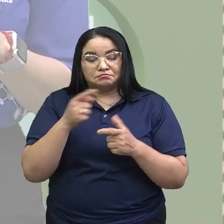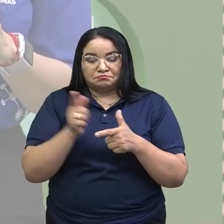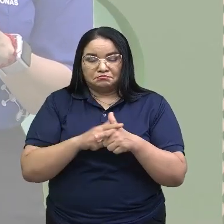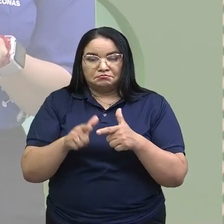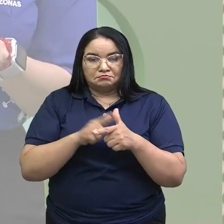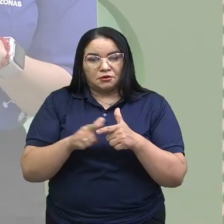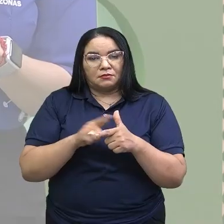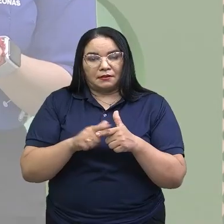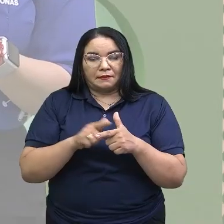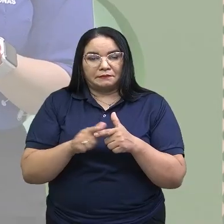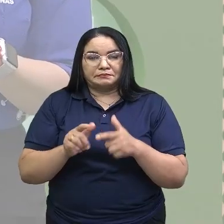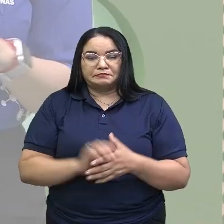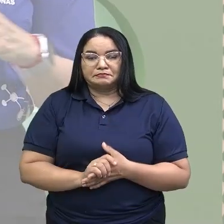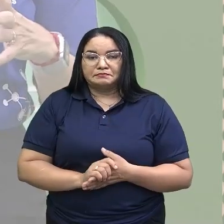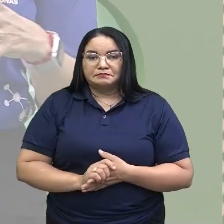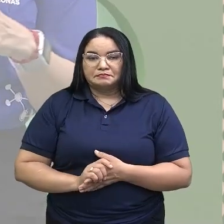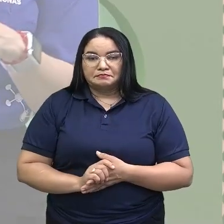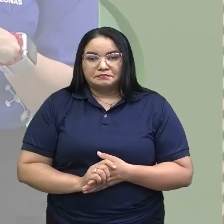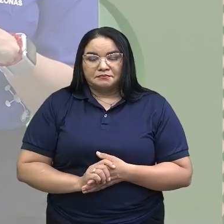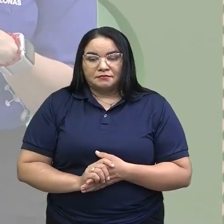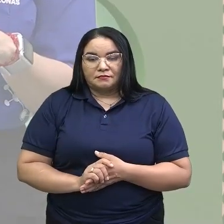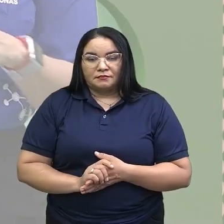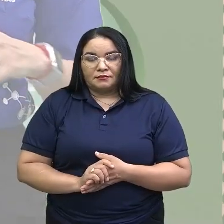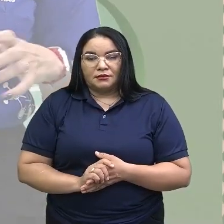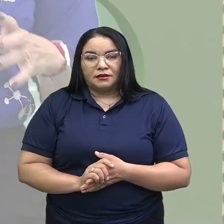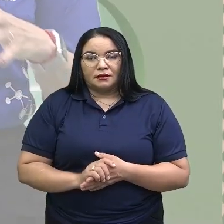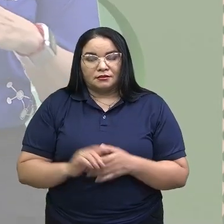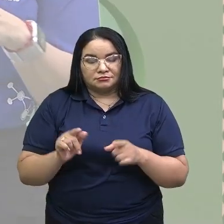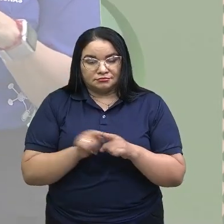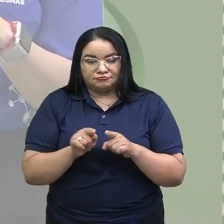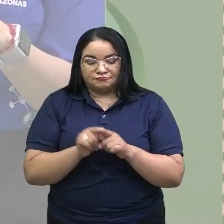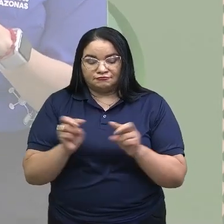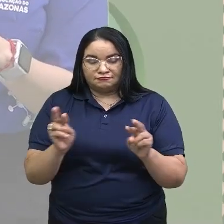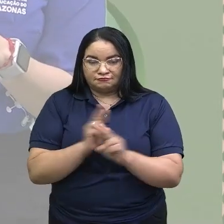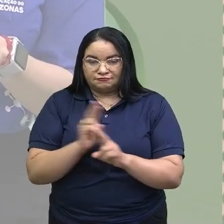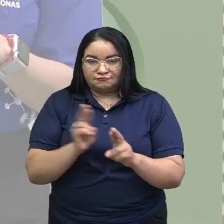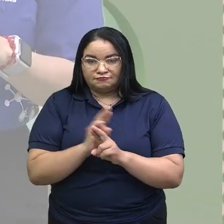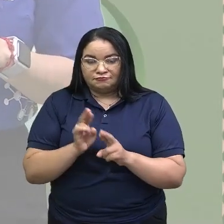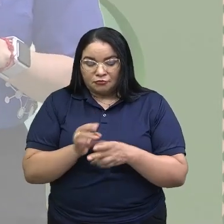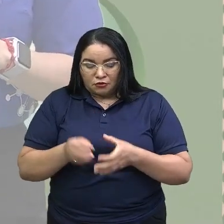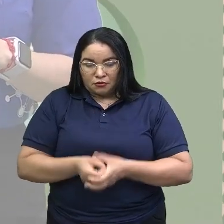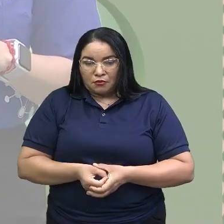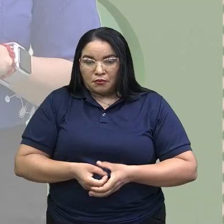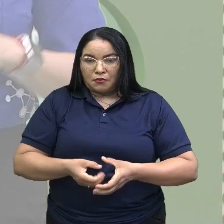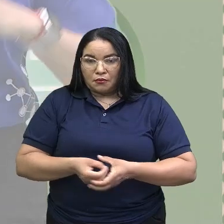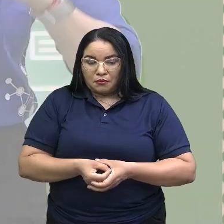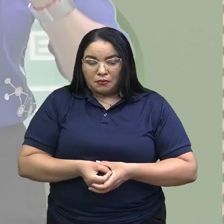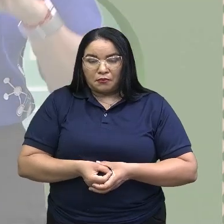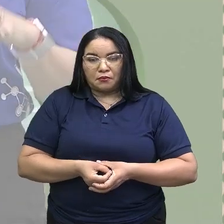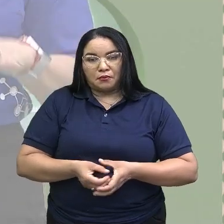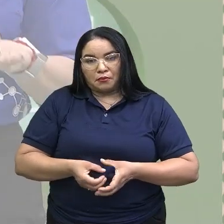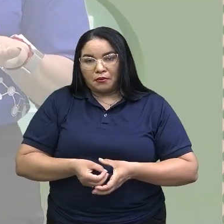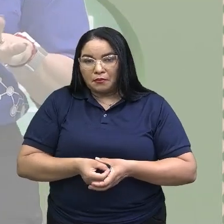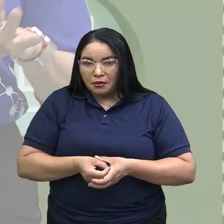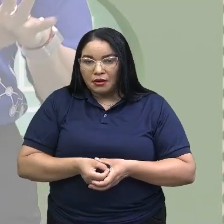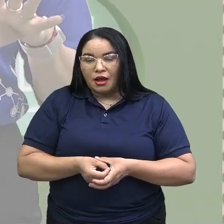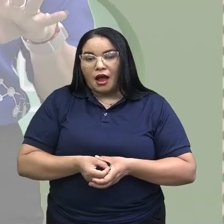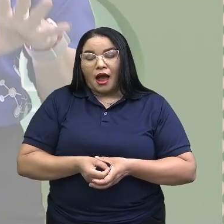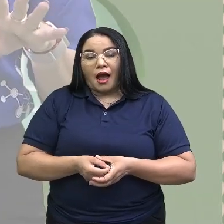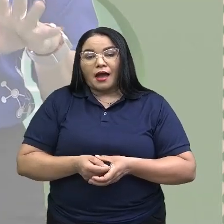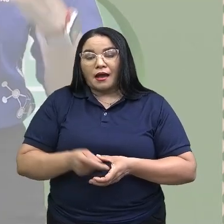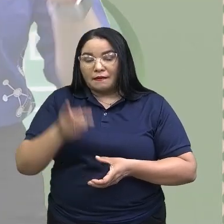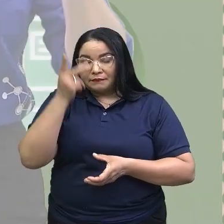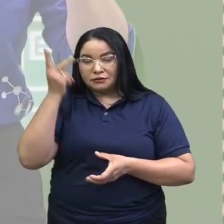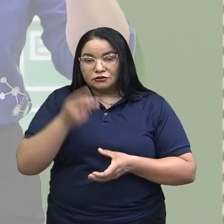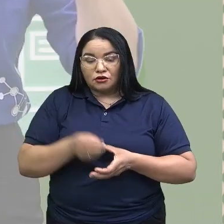o músculo que está relacionado à bexiga, né? Ele que vai fechar ali a bexiga e a pessoa faz xixi somente